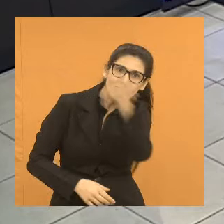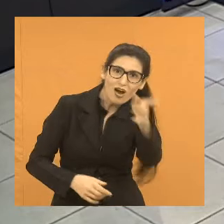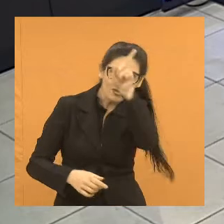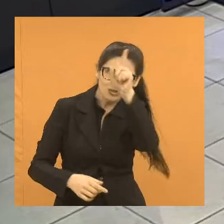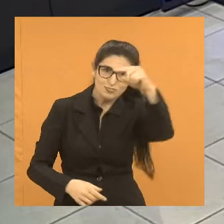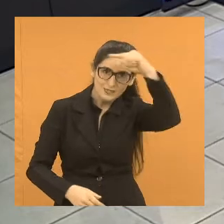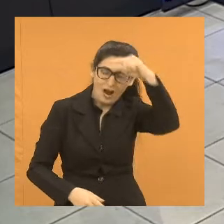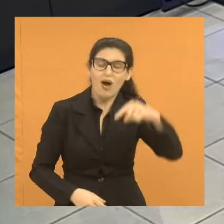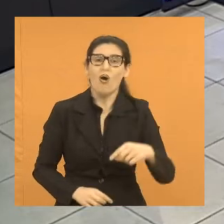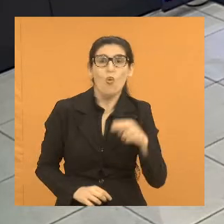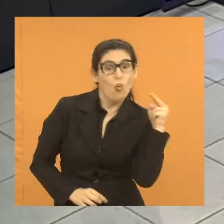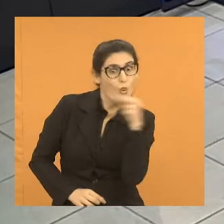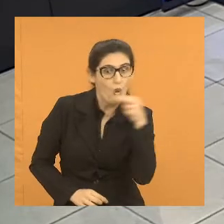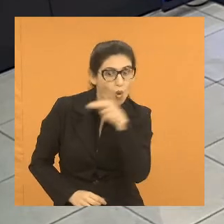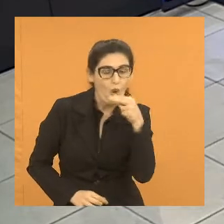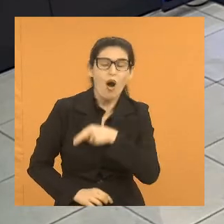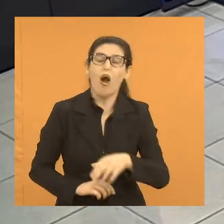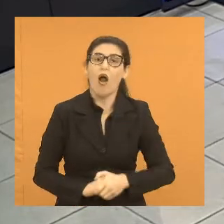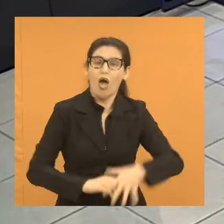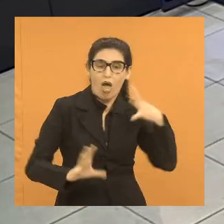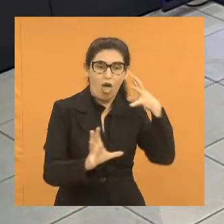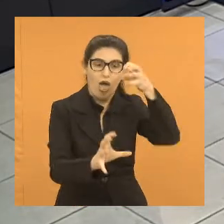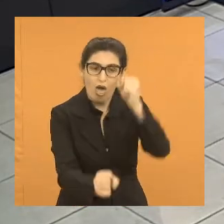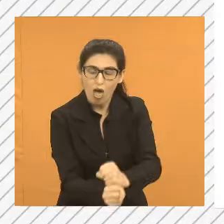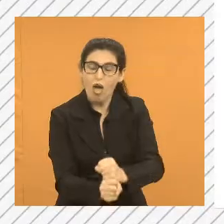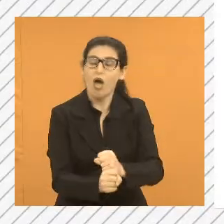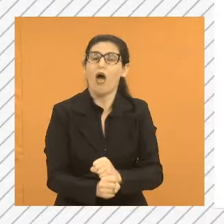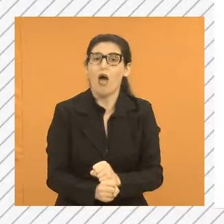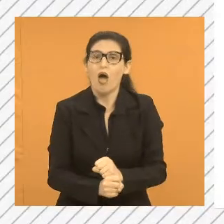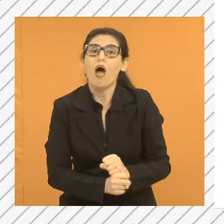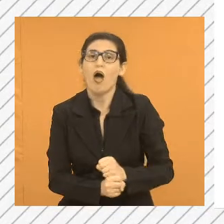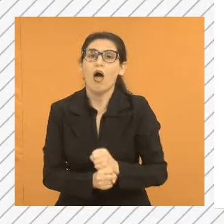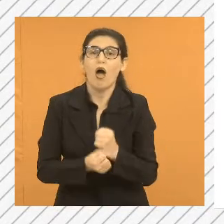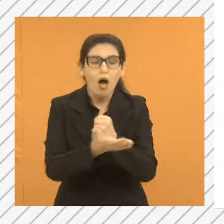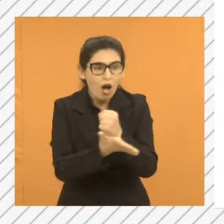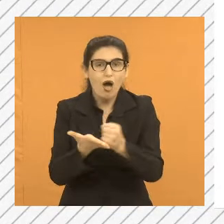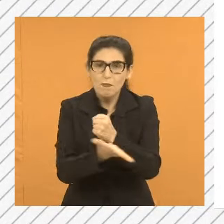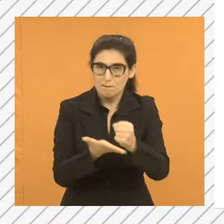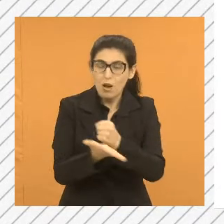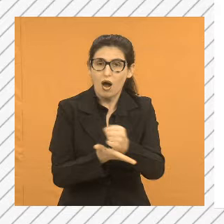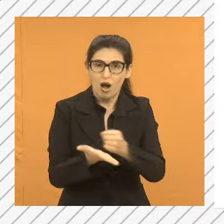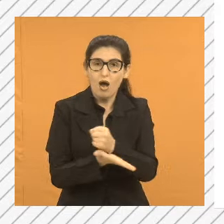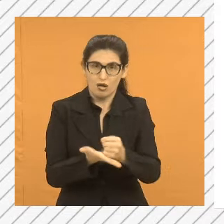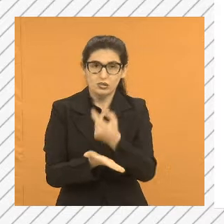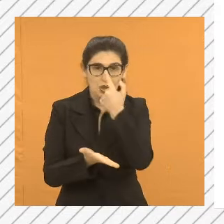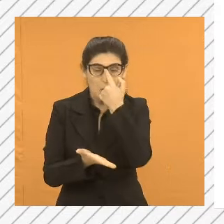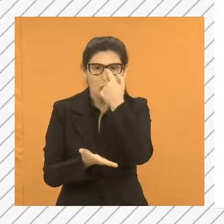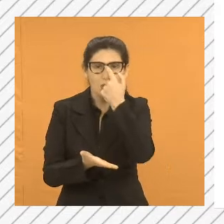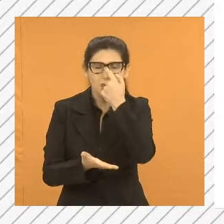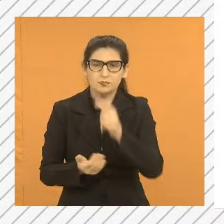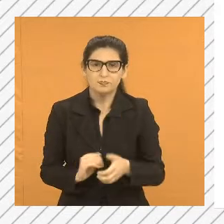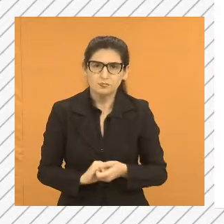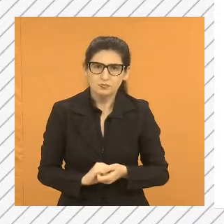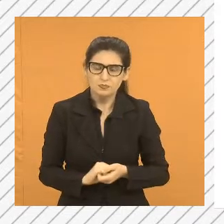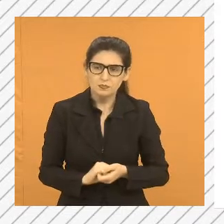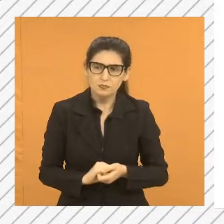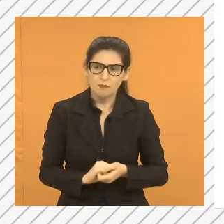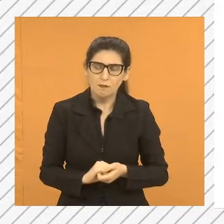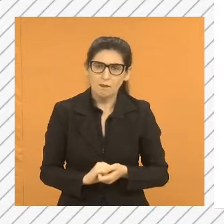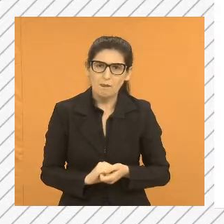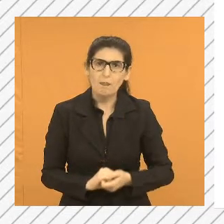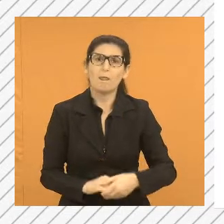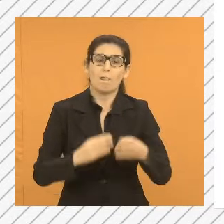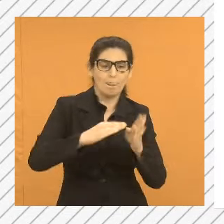números de atendimento total das unidades básicas que são localizadas na unidade do serviço da